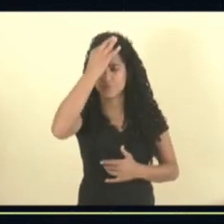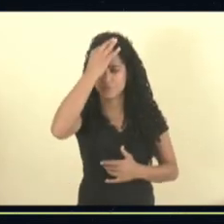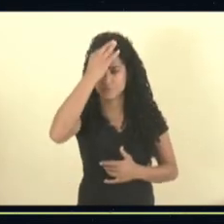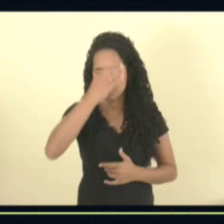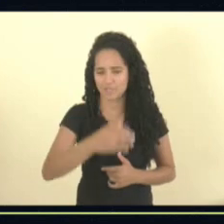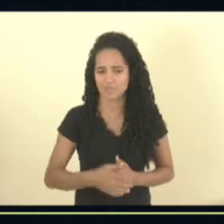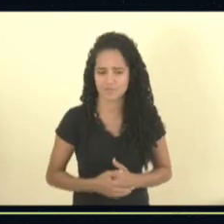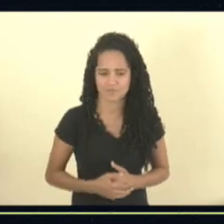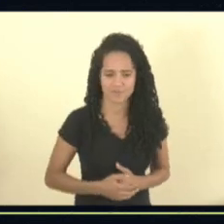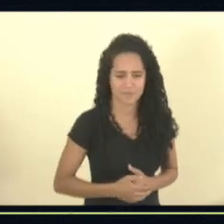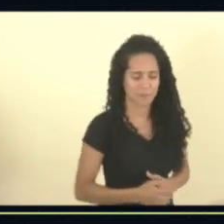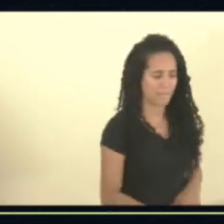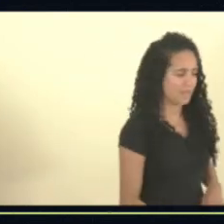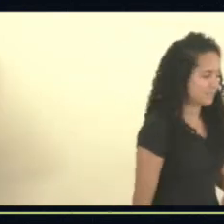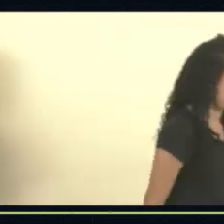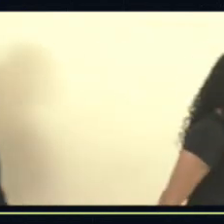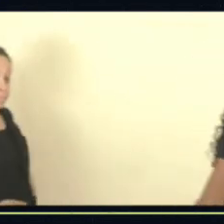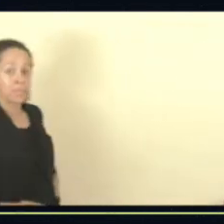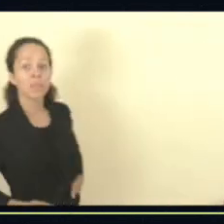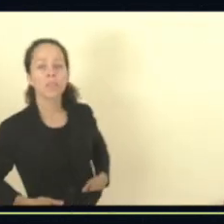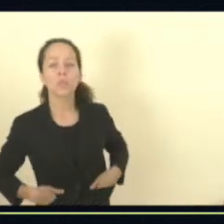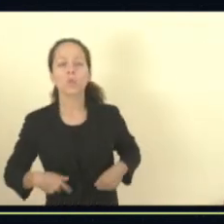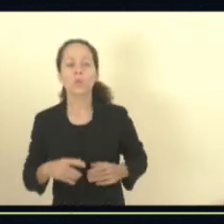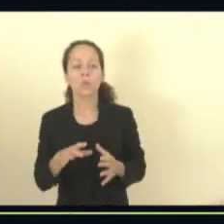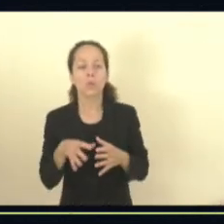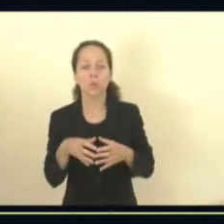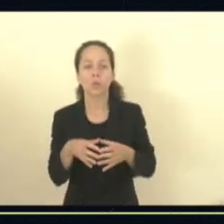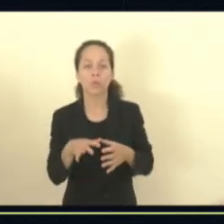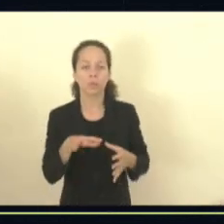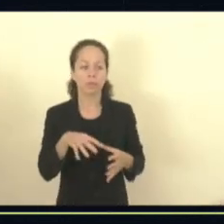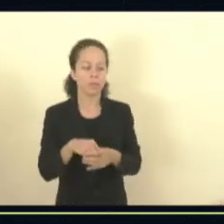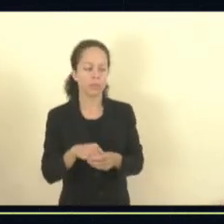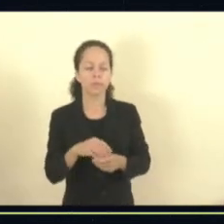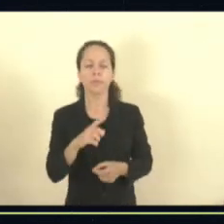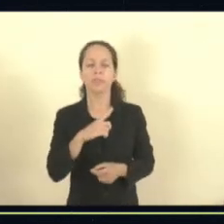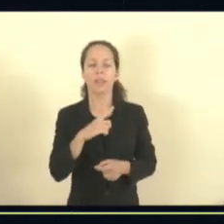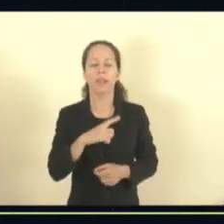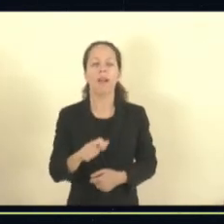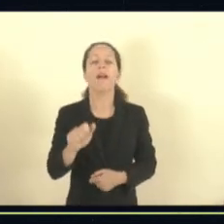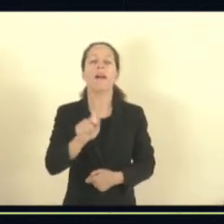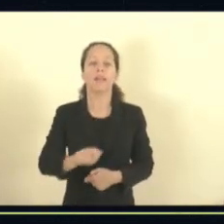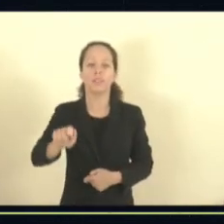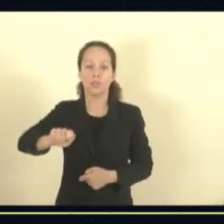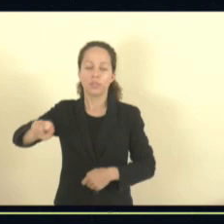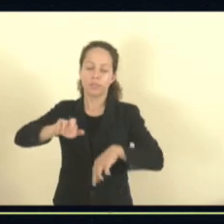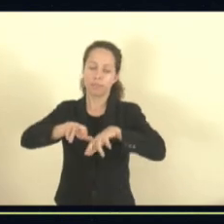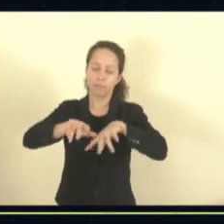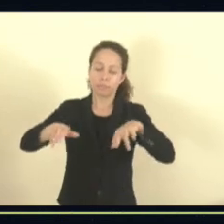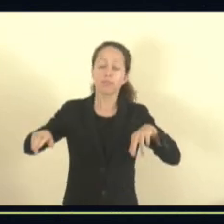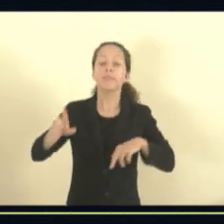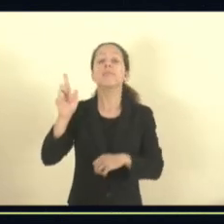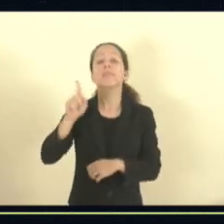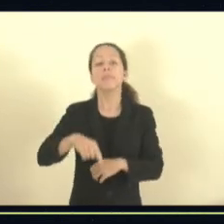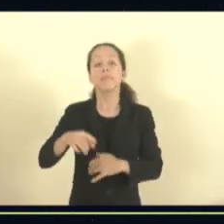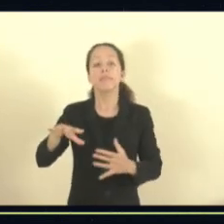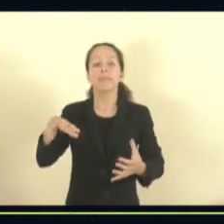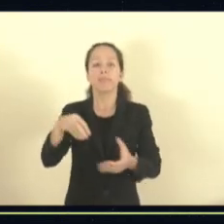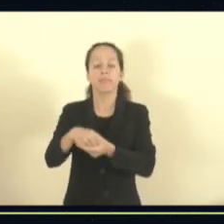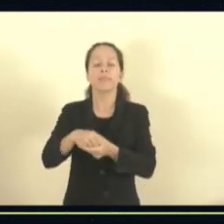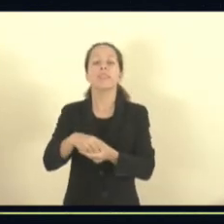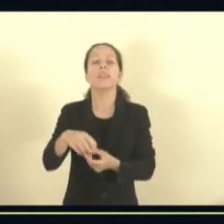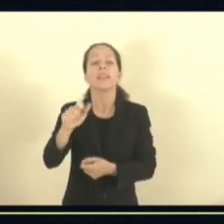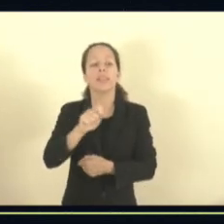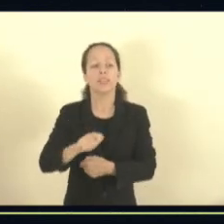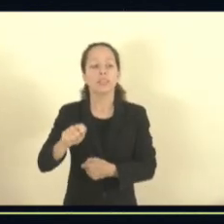Santo. Esse grupo vai ser constituído com as associações, de todas as associações que